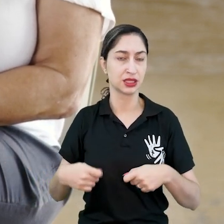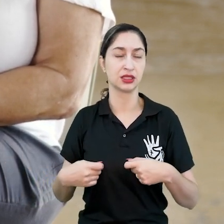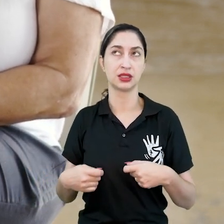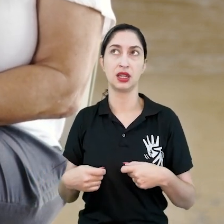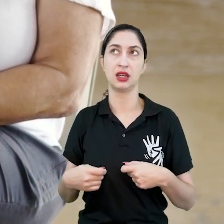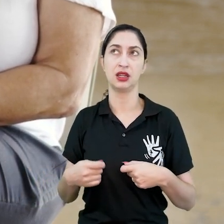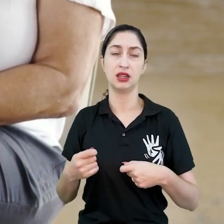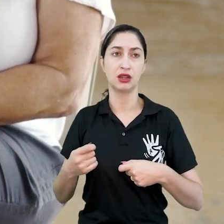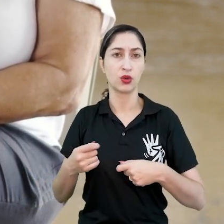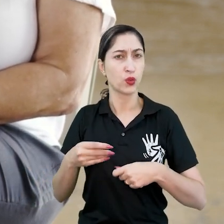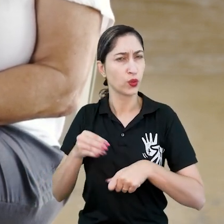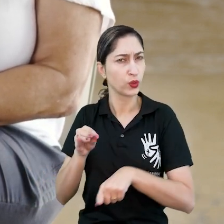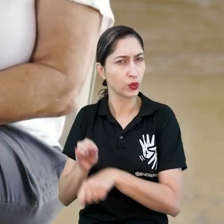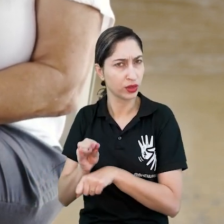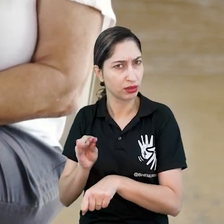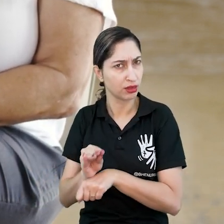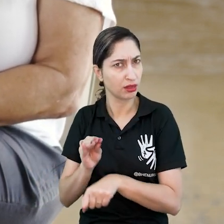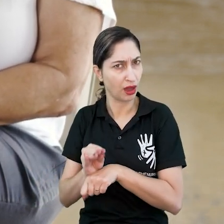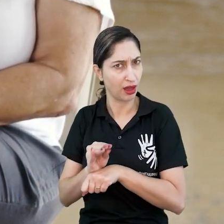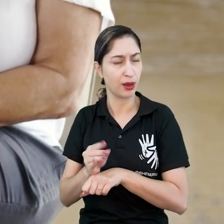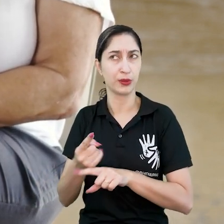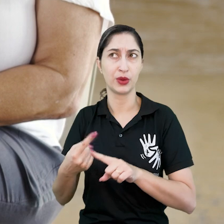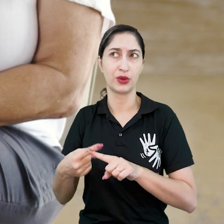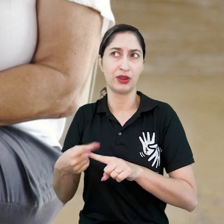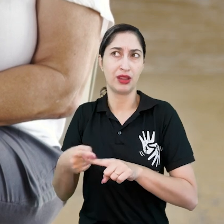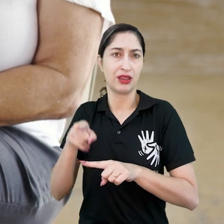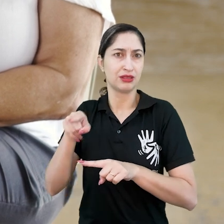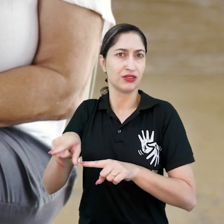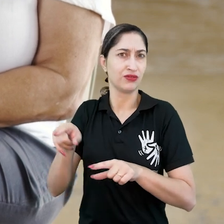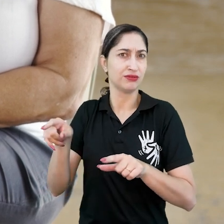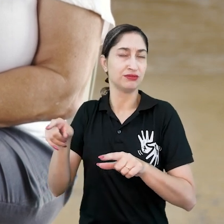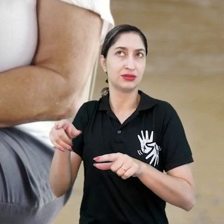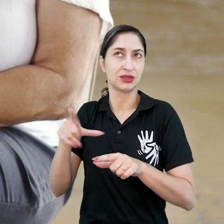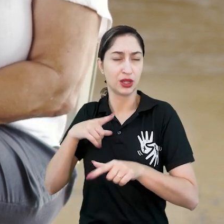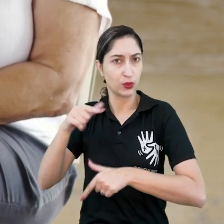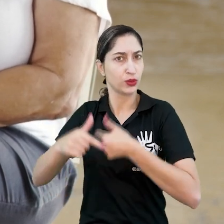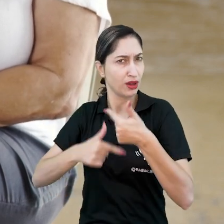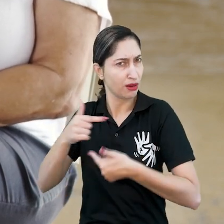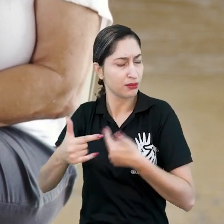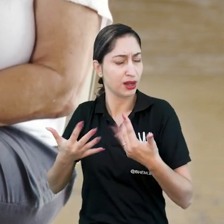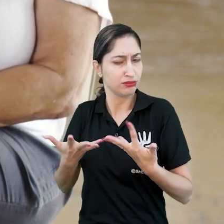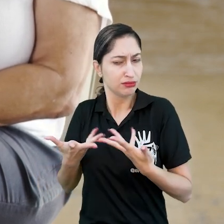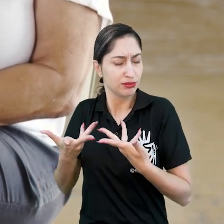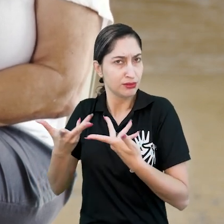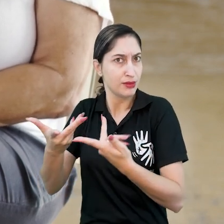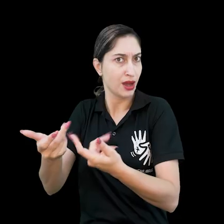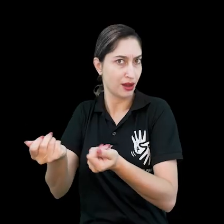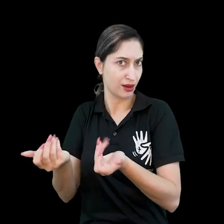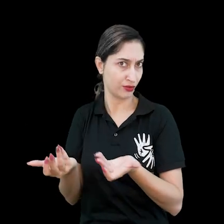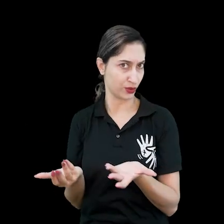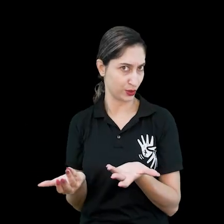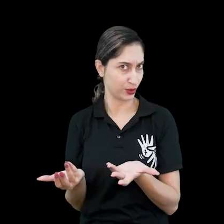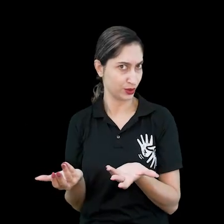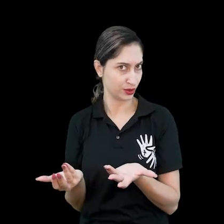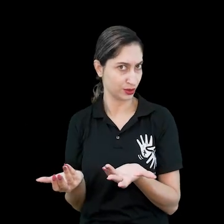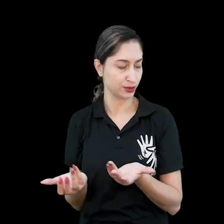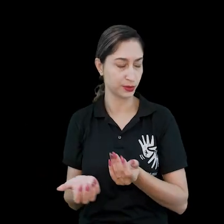um velo mesmo, né? Um desvelo com o que foi feito, não é? É um trabalho primoroso.